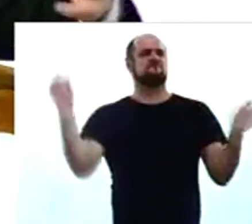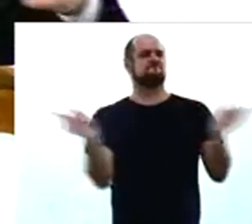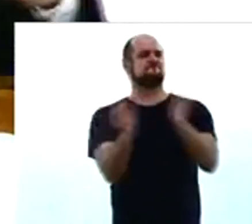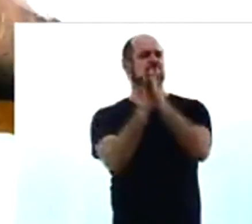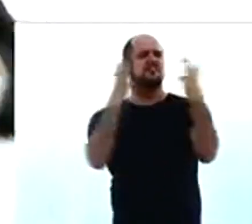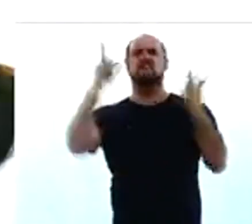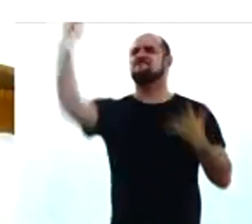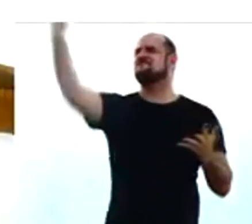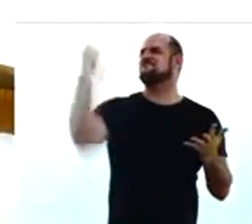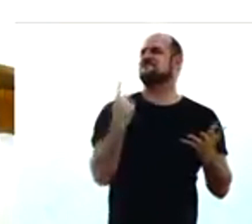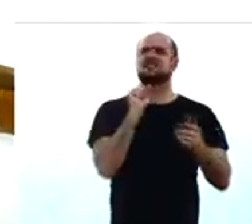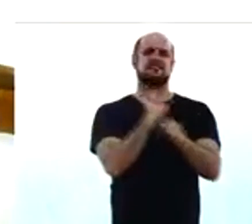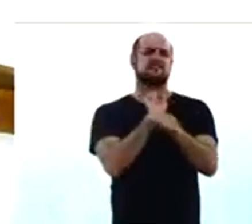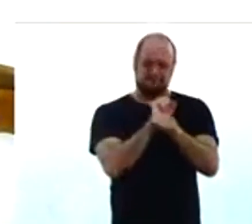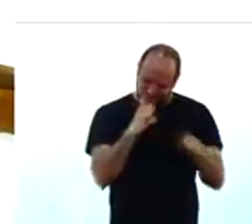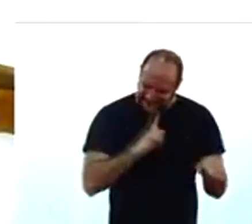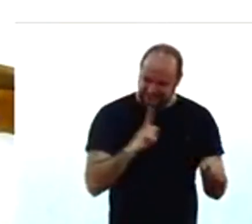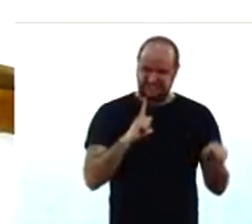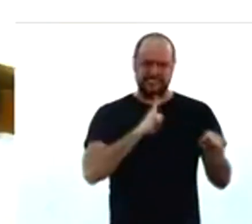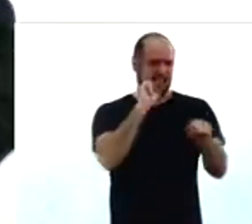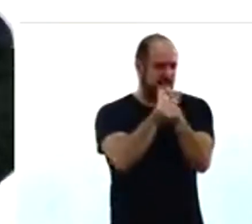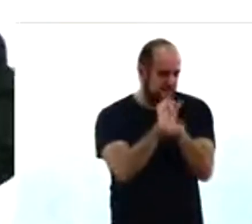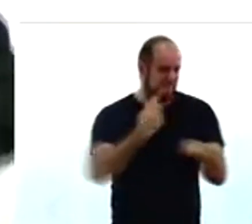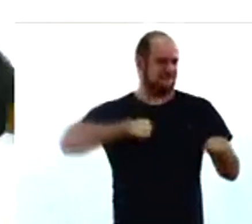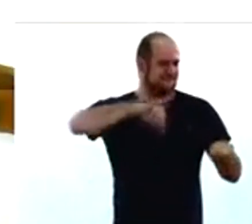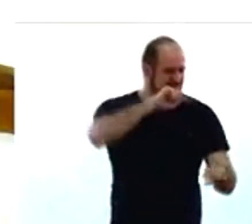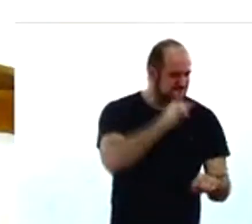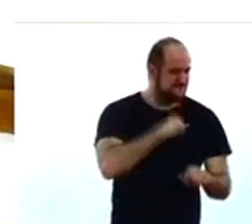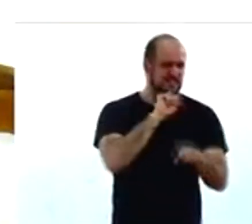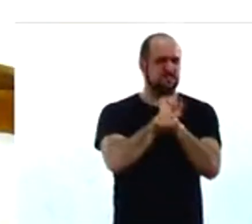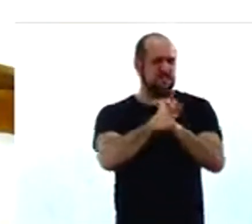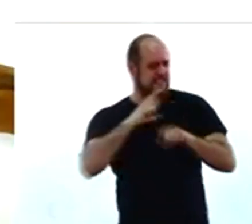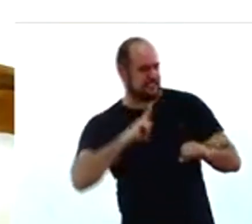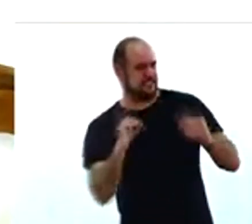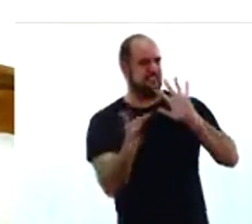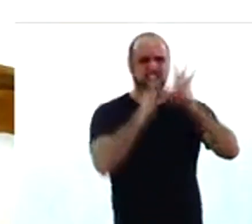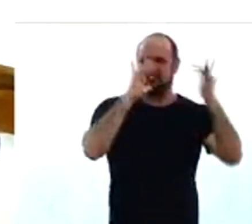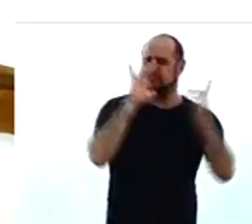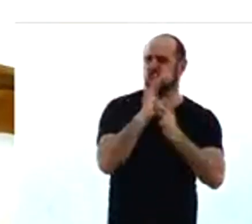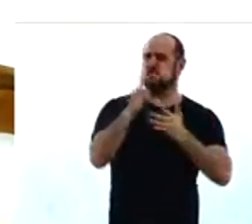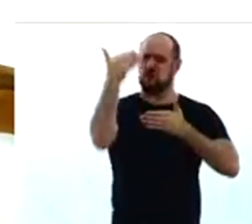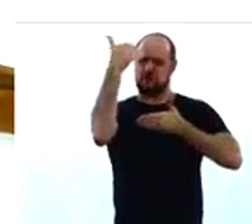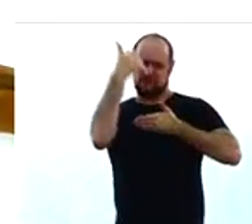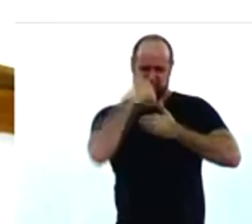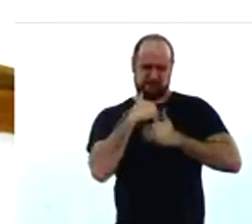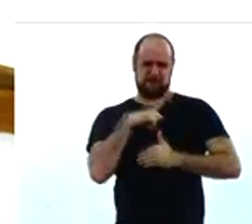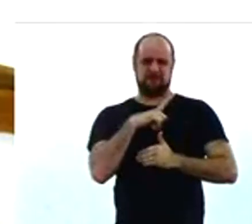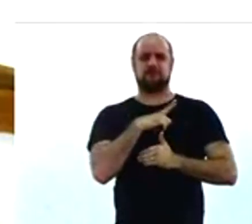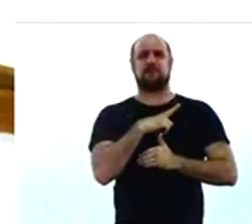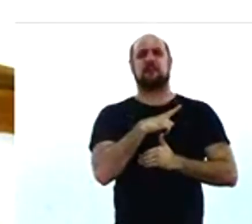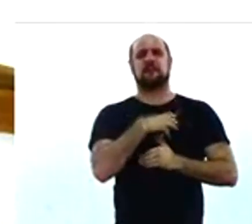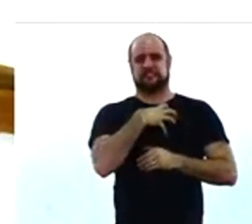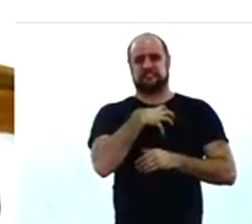vem. A esperança em nós, a esperança que temos em Deus, em nós, nos